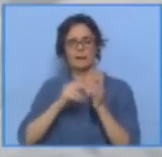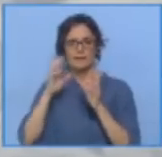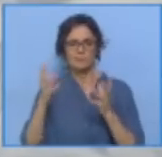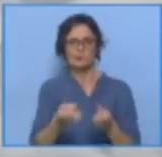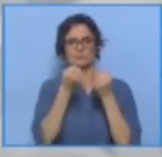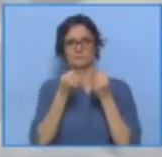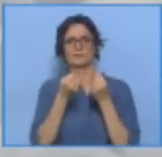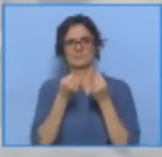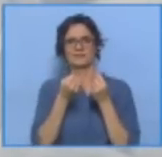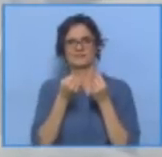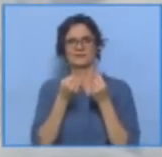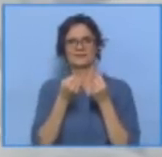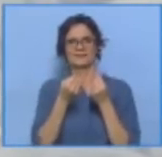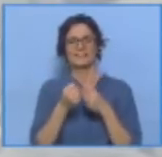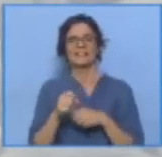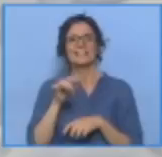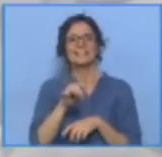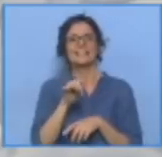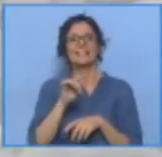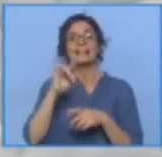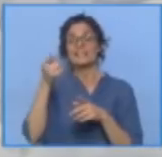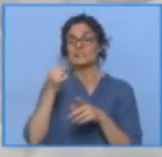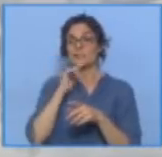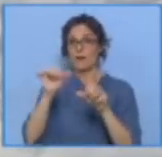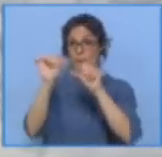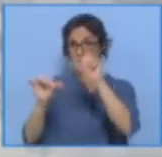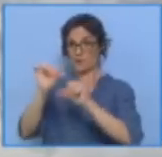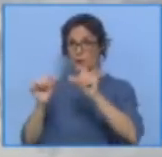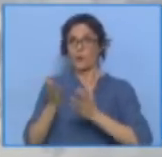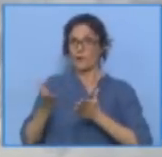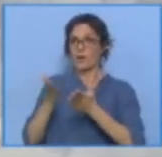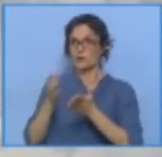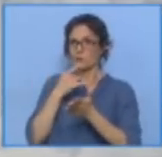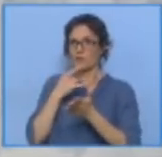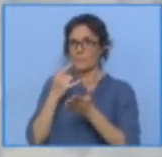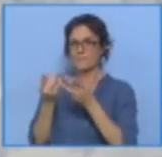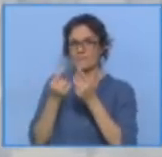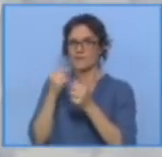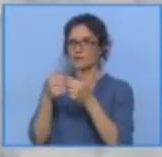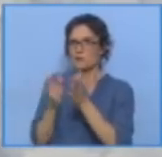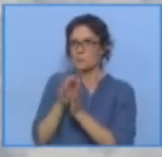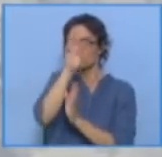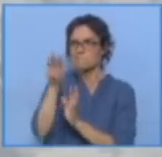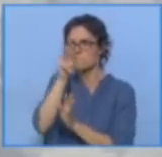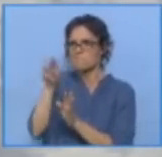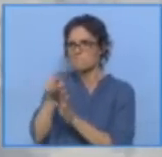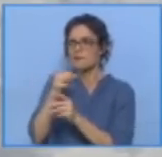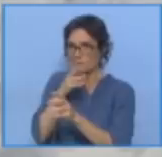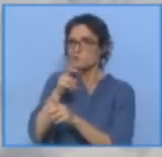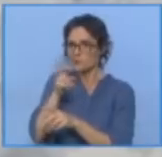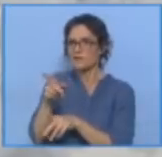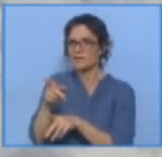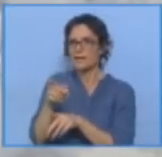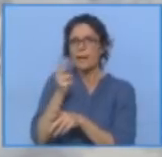por vezes interrogações neste sentido, a quem está do outro lado, com dificuldade de perceber realmente o que é a fé,